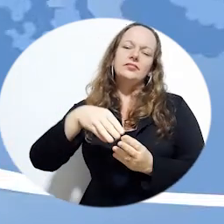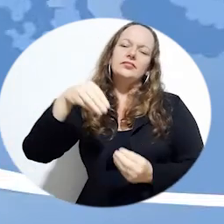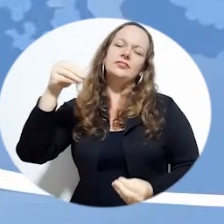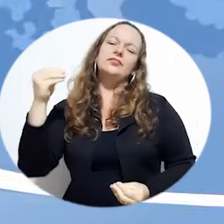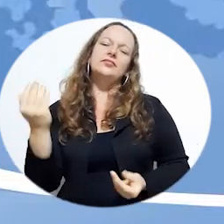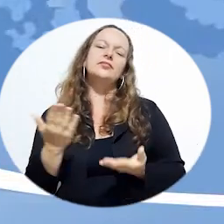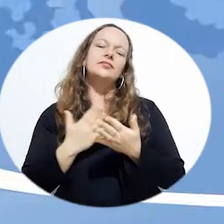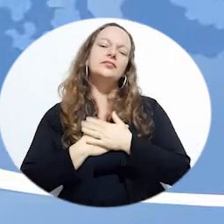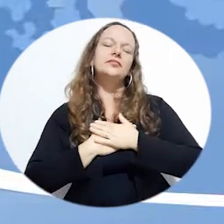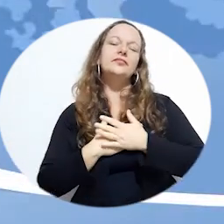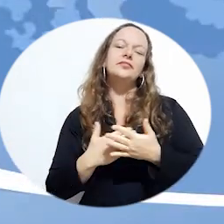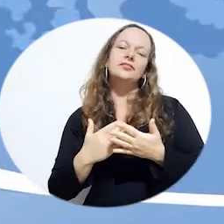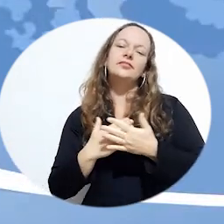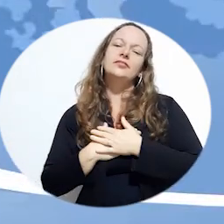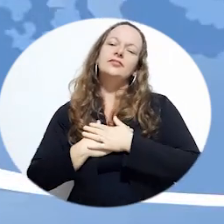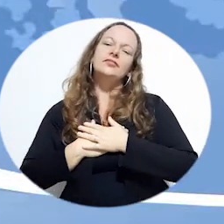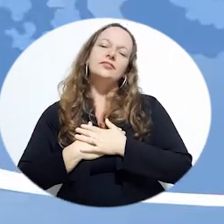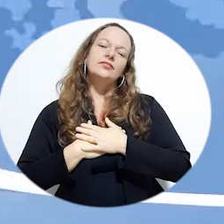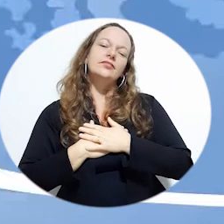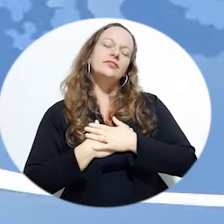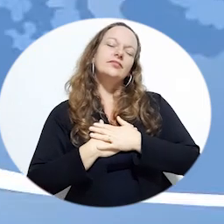sara minha alma.